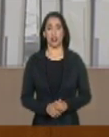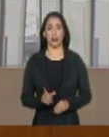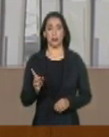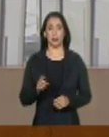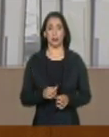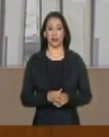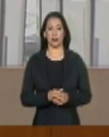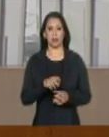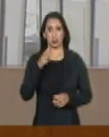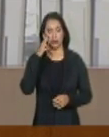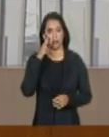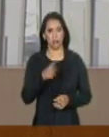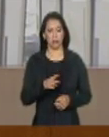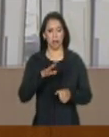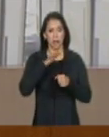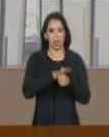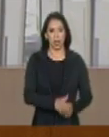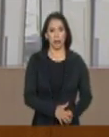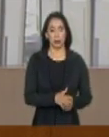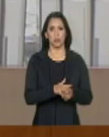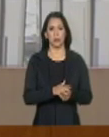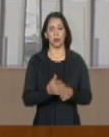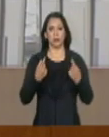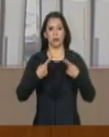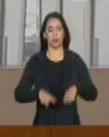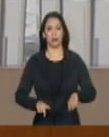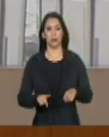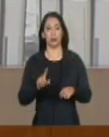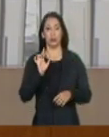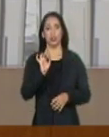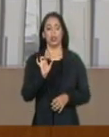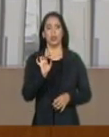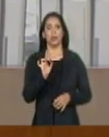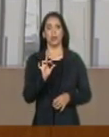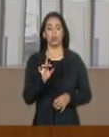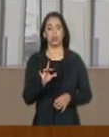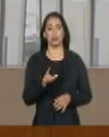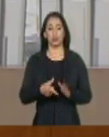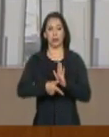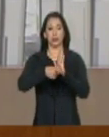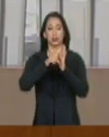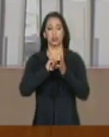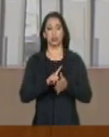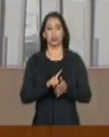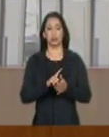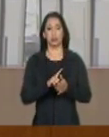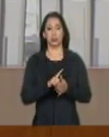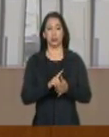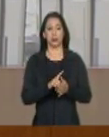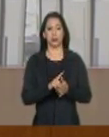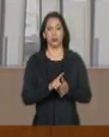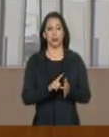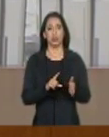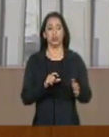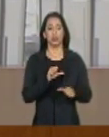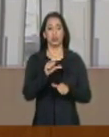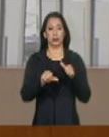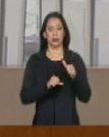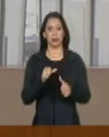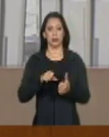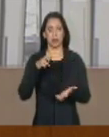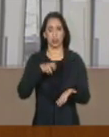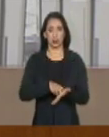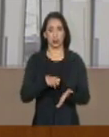prisão somente após o trânsito em julgado dos processos. Não somente a antecipação do momento do trânsito em julgado da sentença